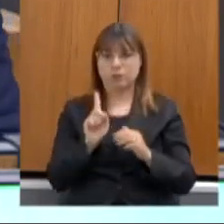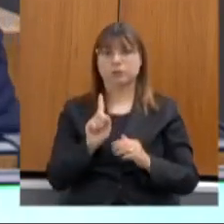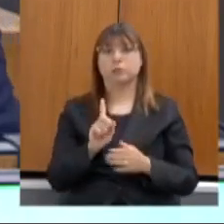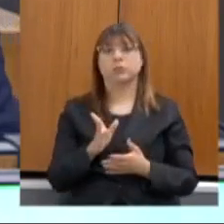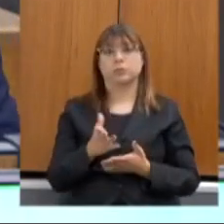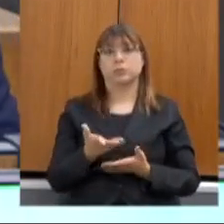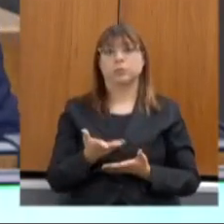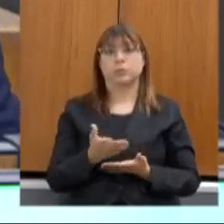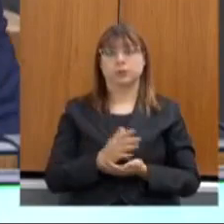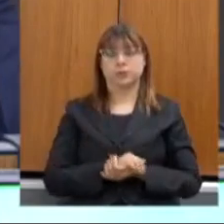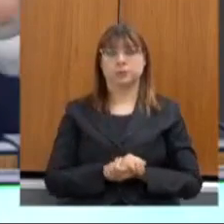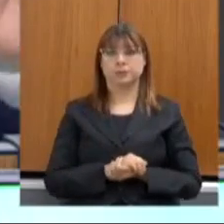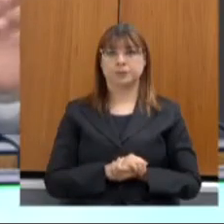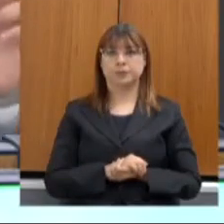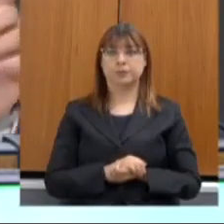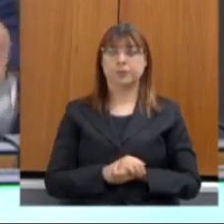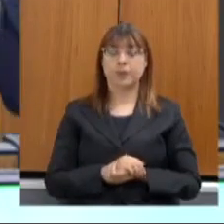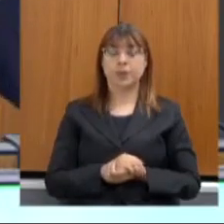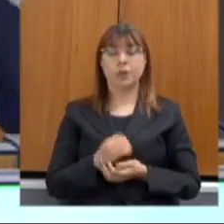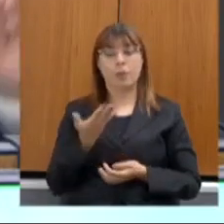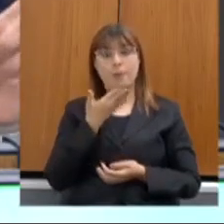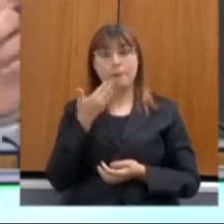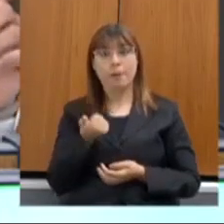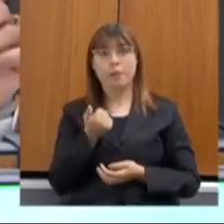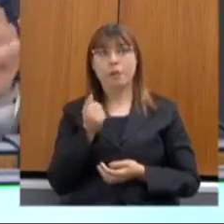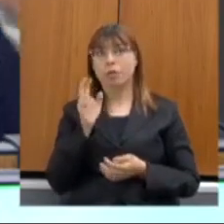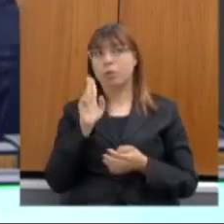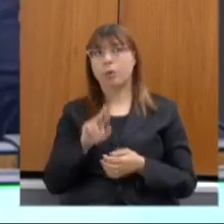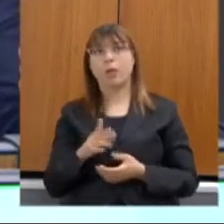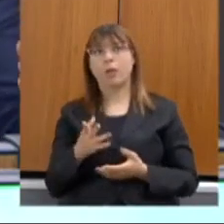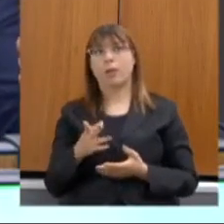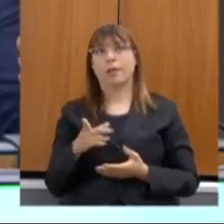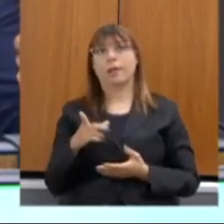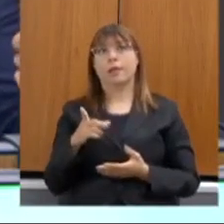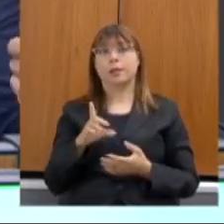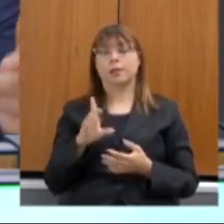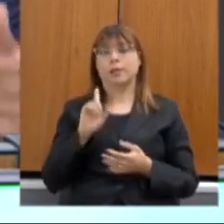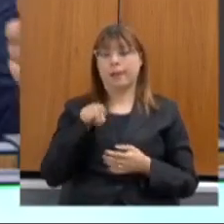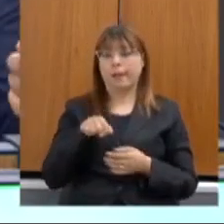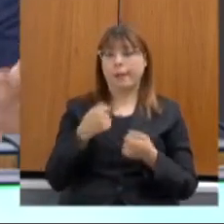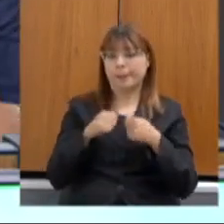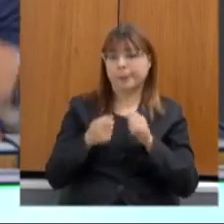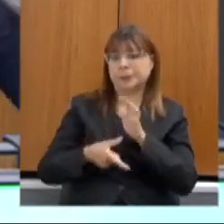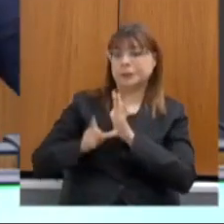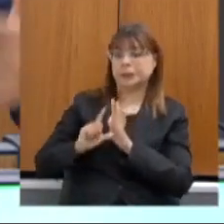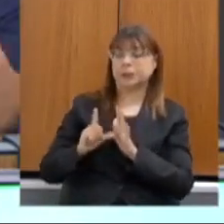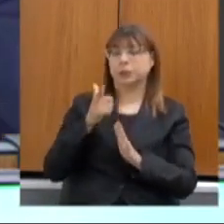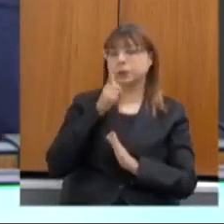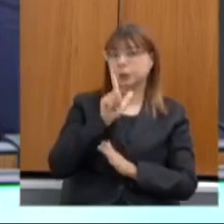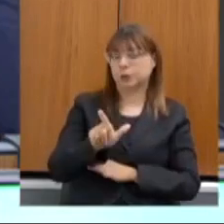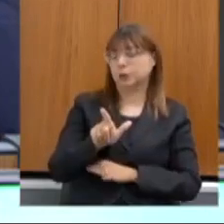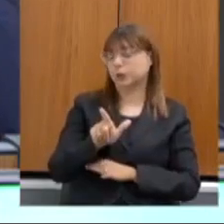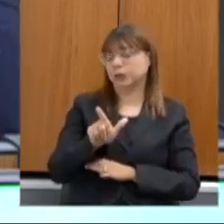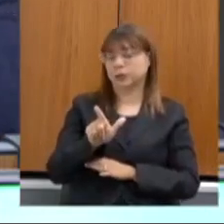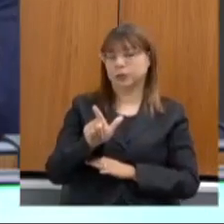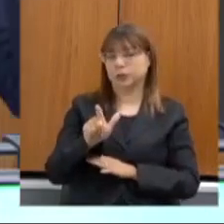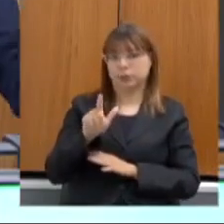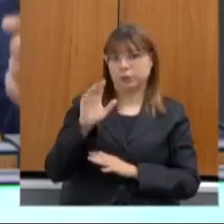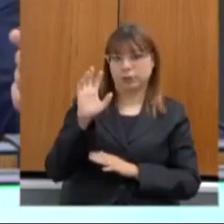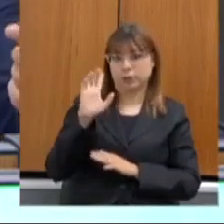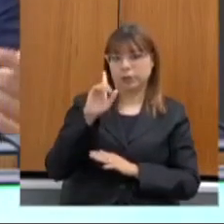aprovação tácita seja emitida o ideal não é que tenhamos aprovação tácita o ideal é que o prazo seja cumprido